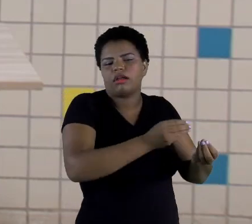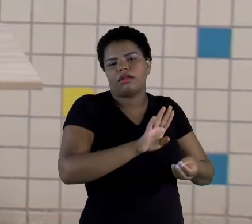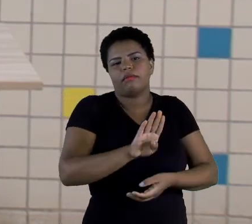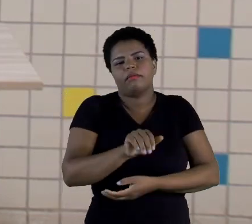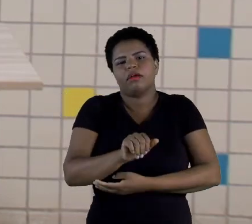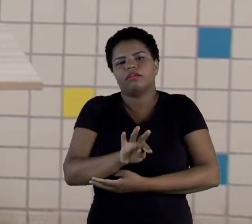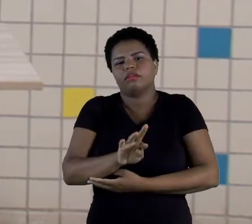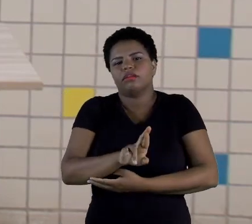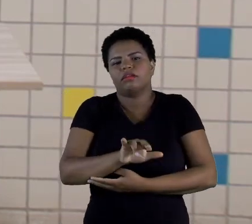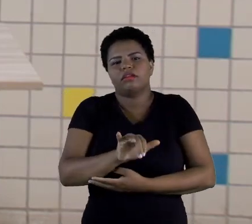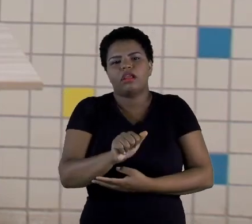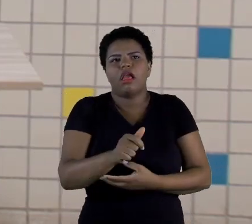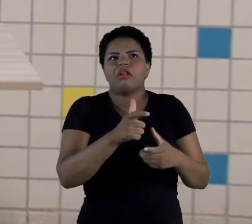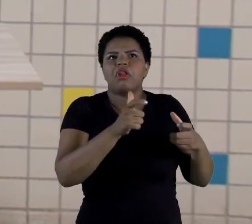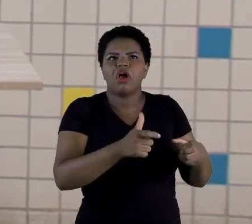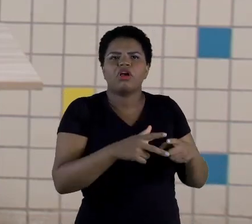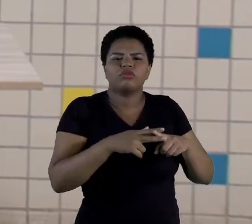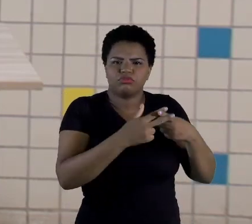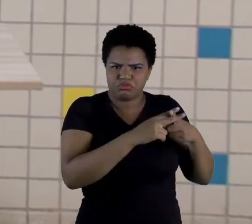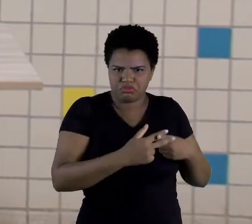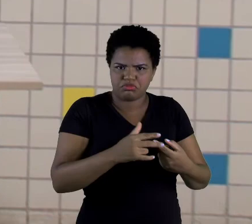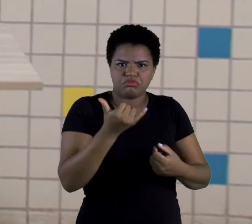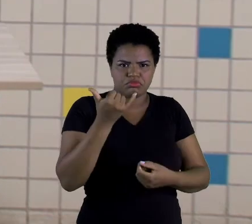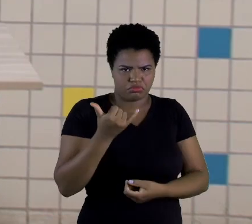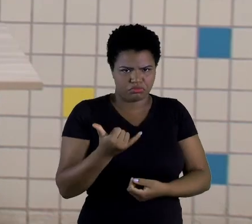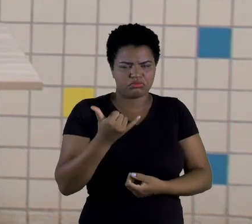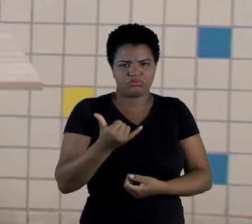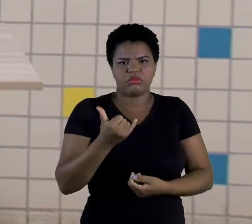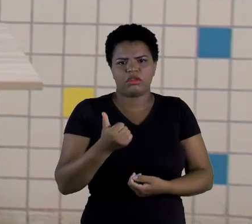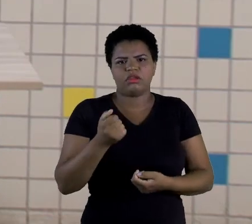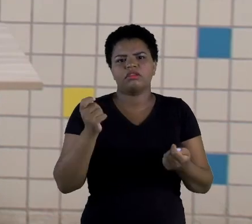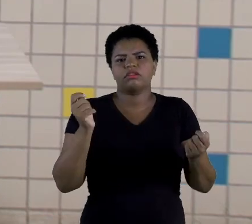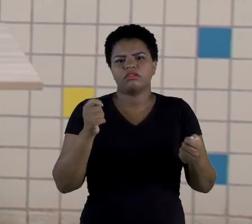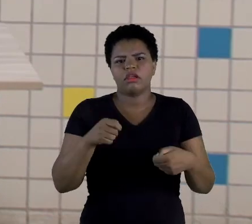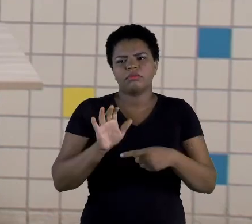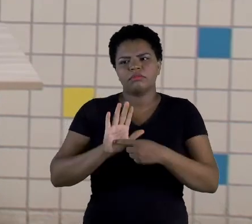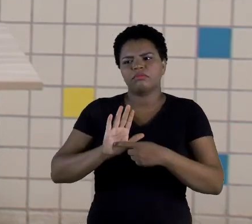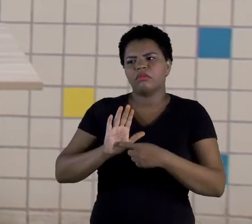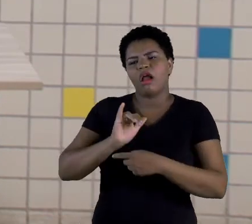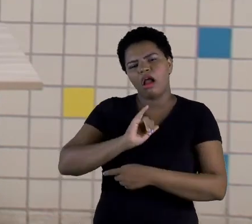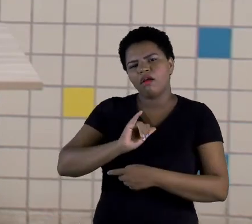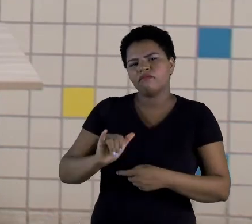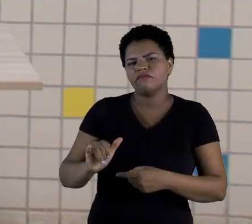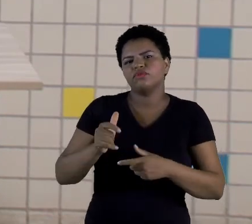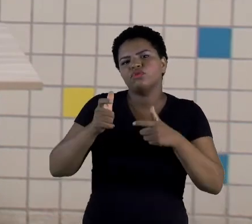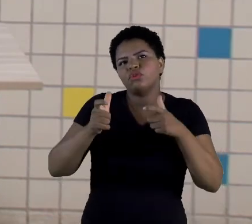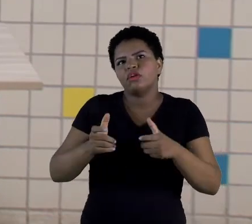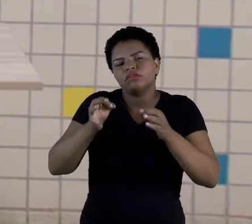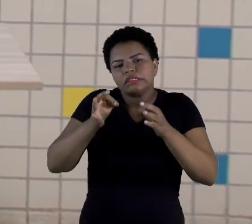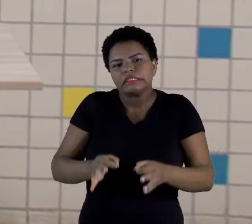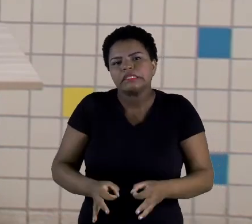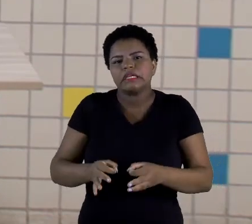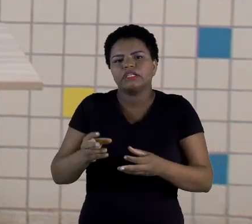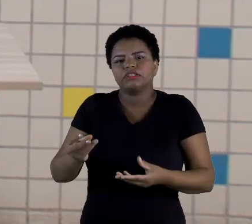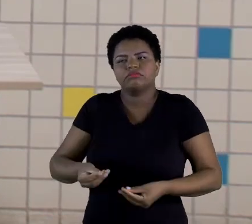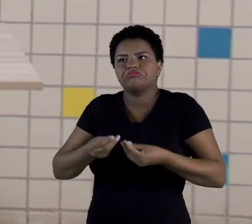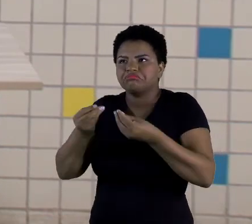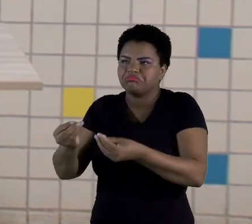onde eles arrumam o celular, com certeza sabe indicar o local adequado a gente jogar, né?